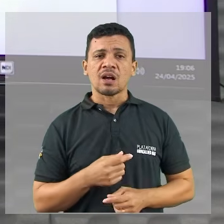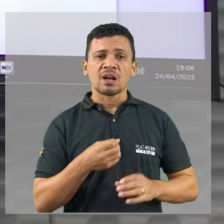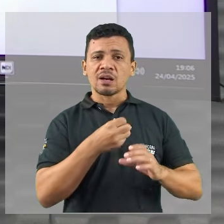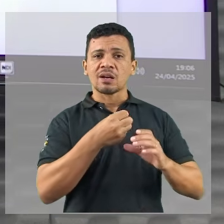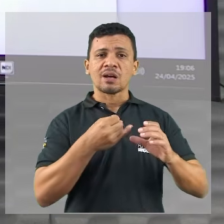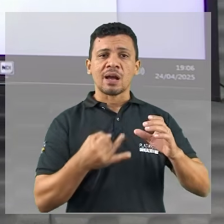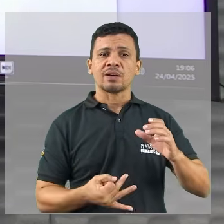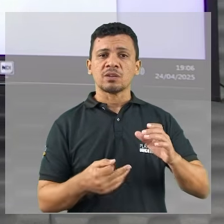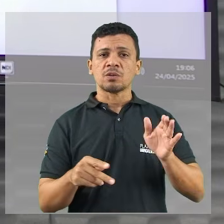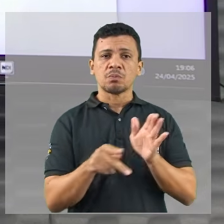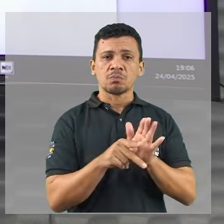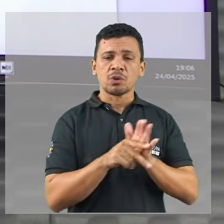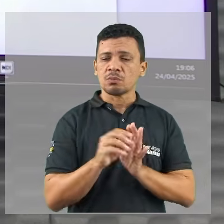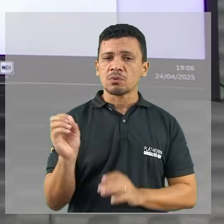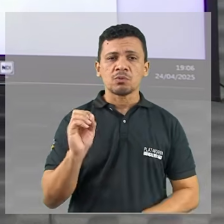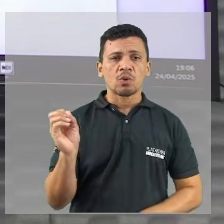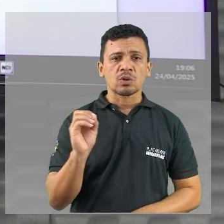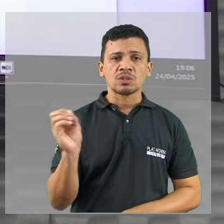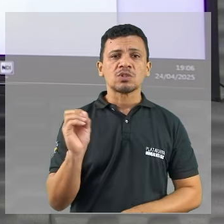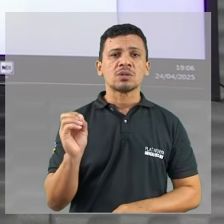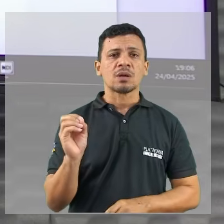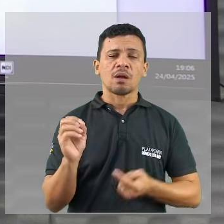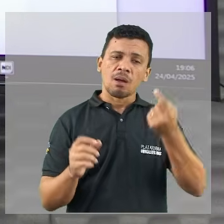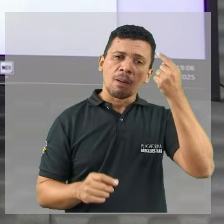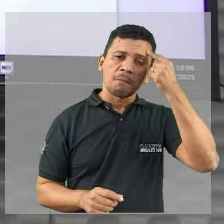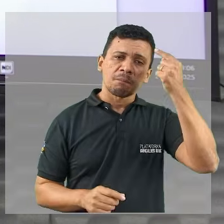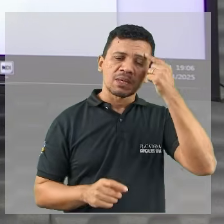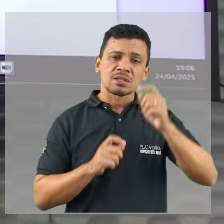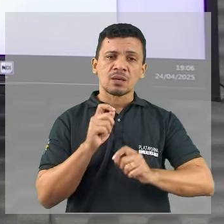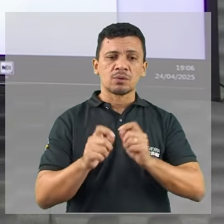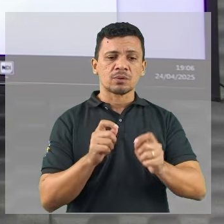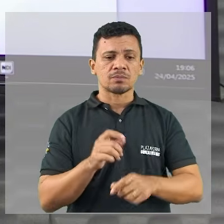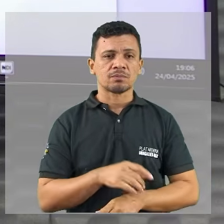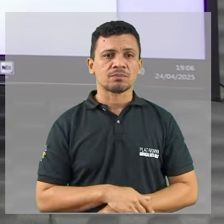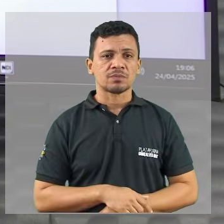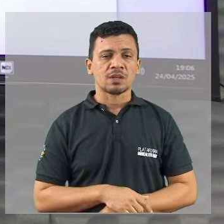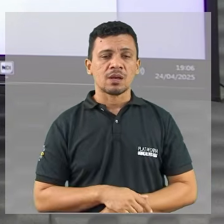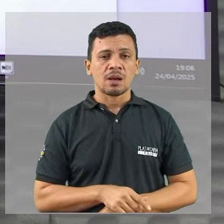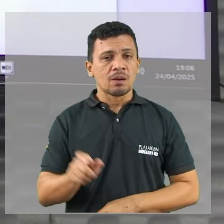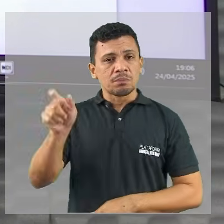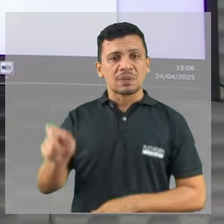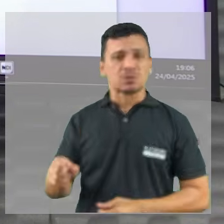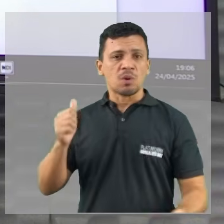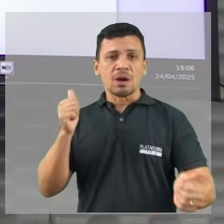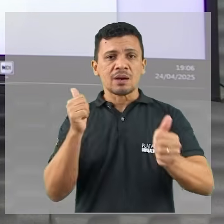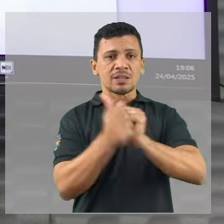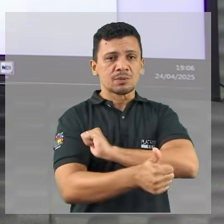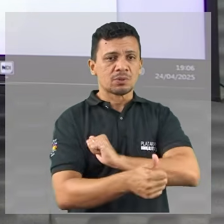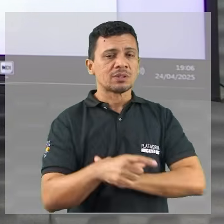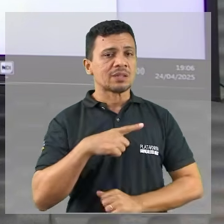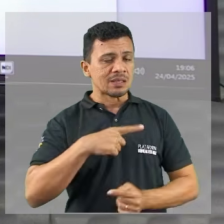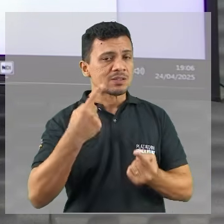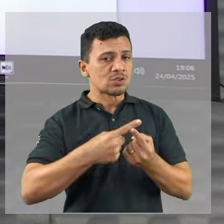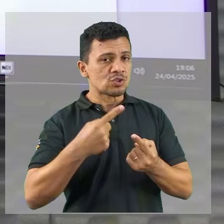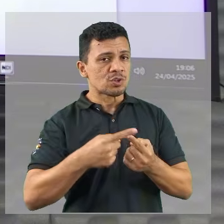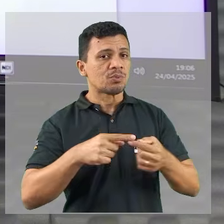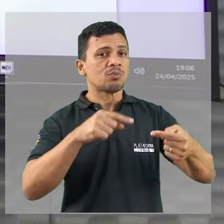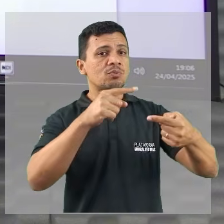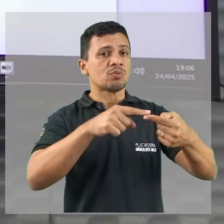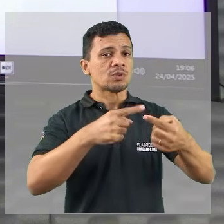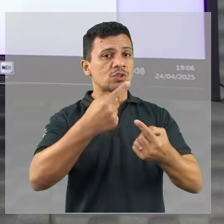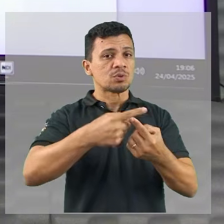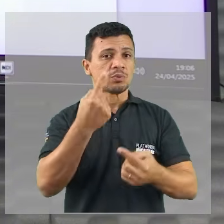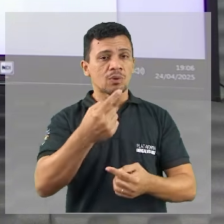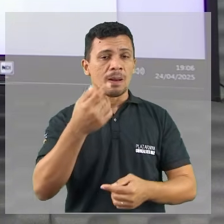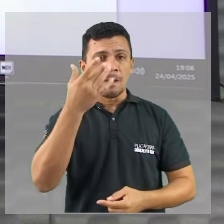bem oxidativa. Vamos pensar num esportista que tem bastante desse tipo de fibra, tá? Os